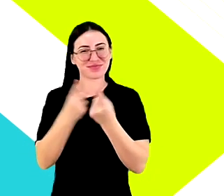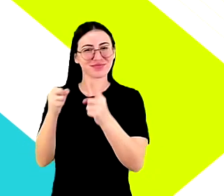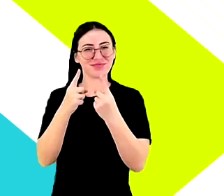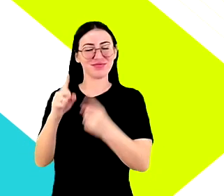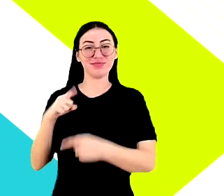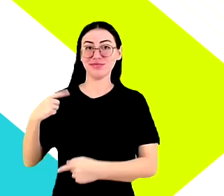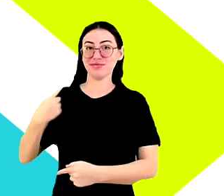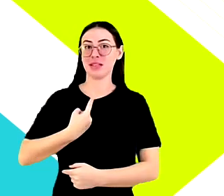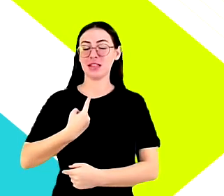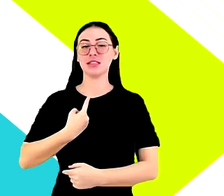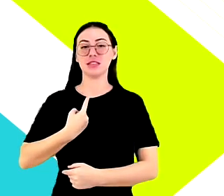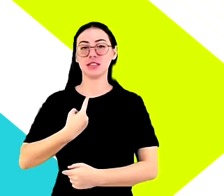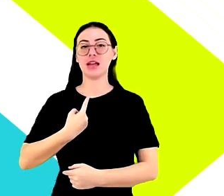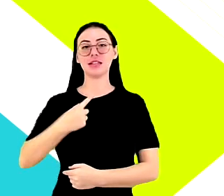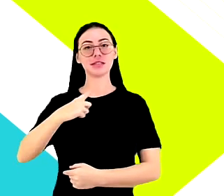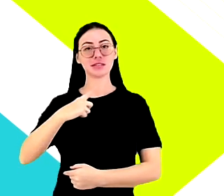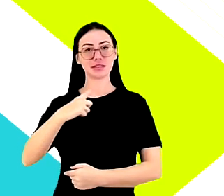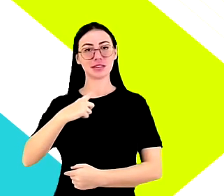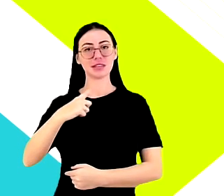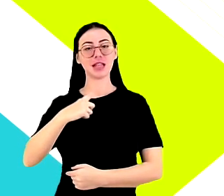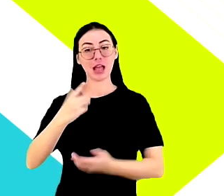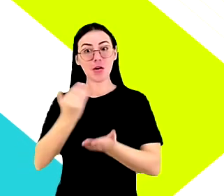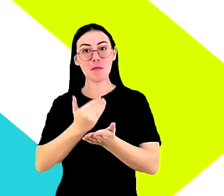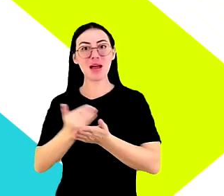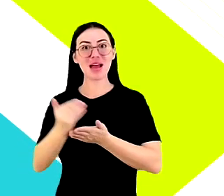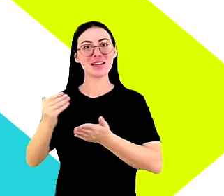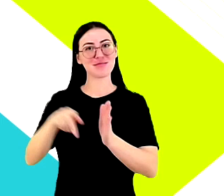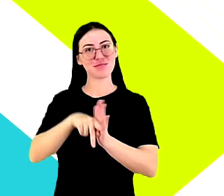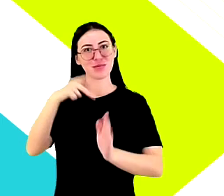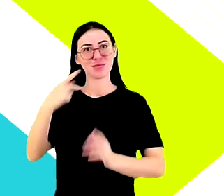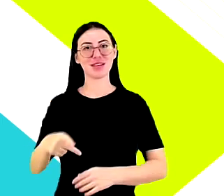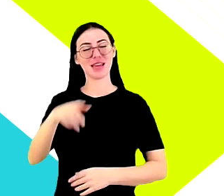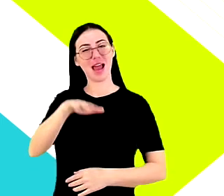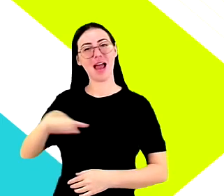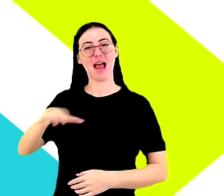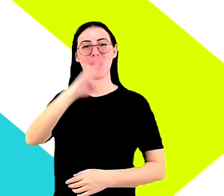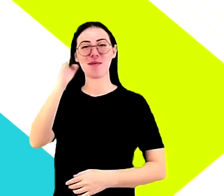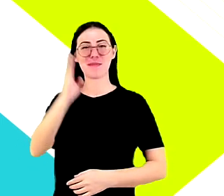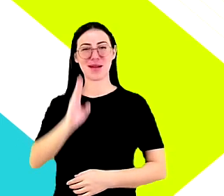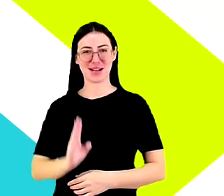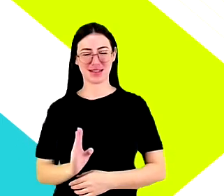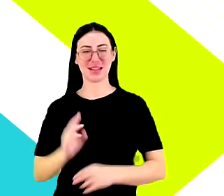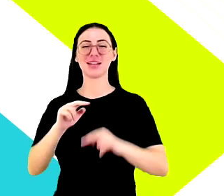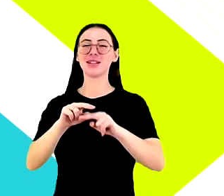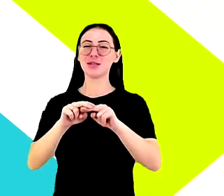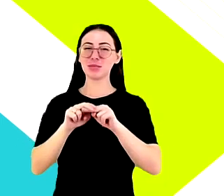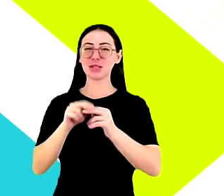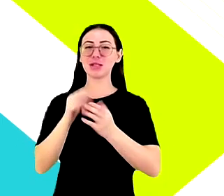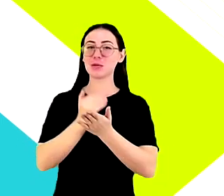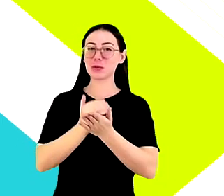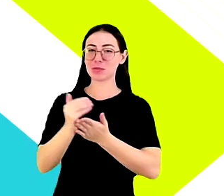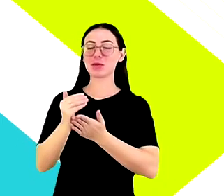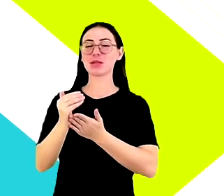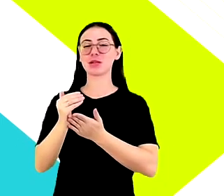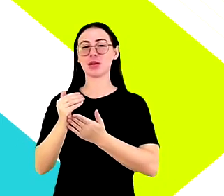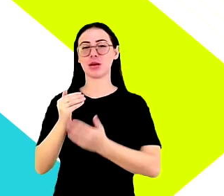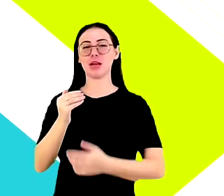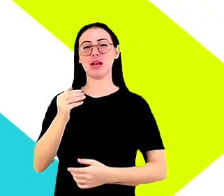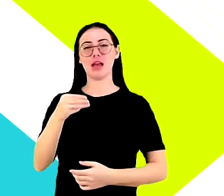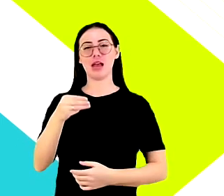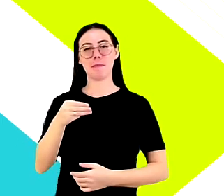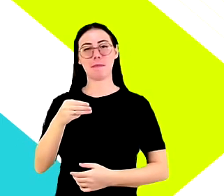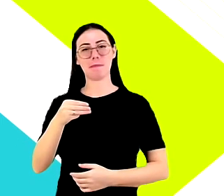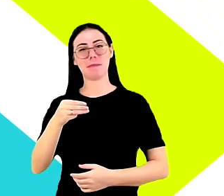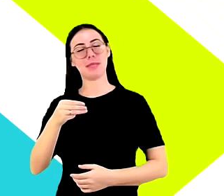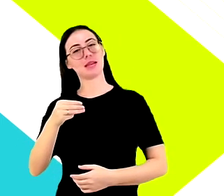III está chegando no Brasil agora. Então, com eles estão rodando o Mark II, mas a gente já vai, em breve, ter o